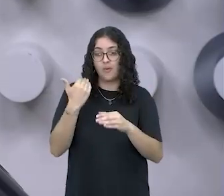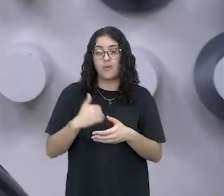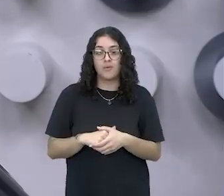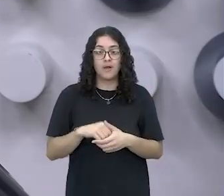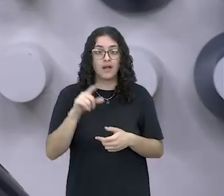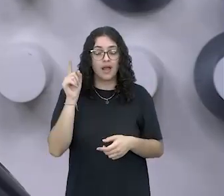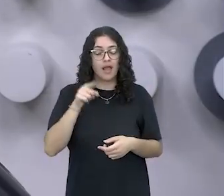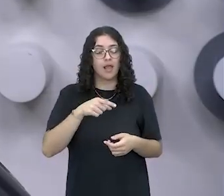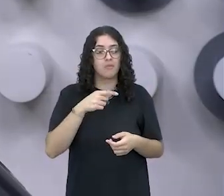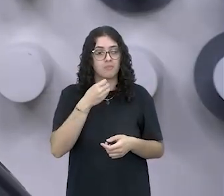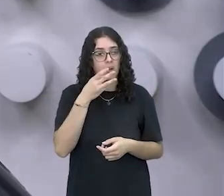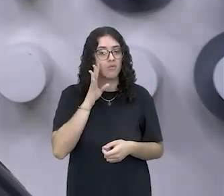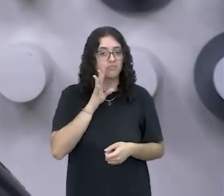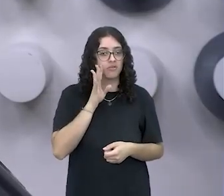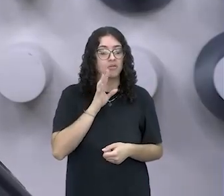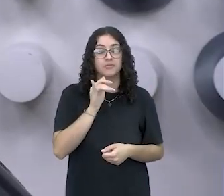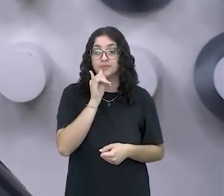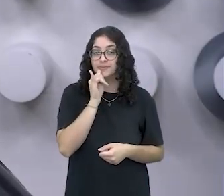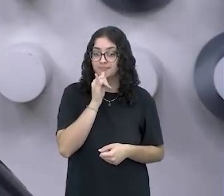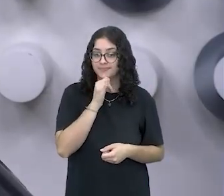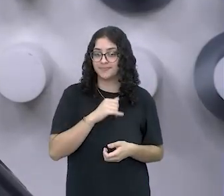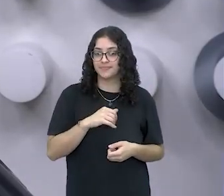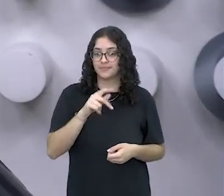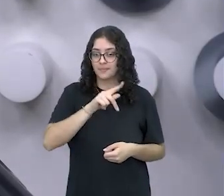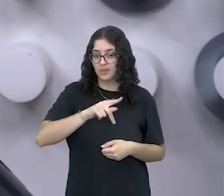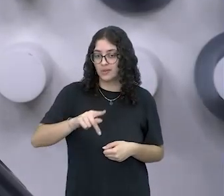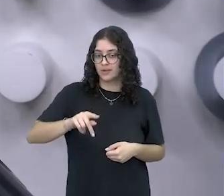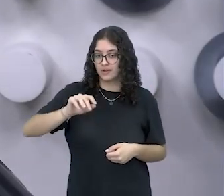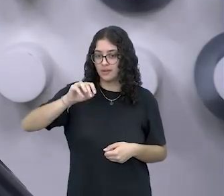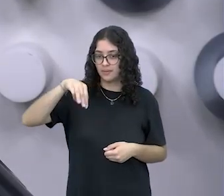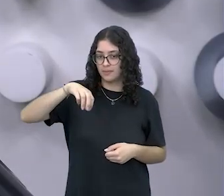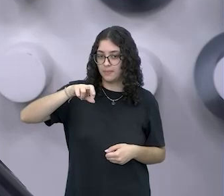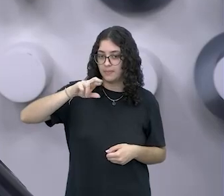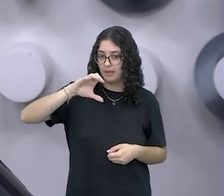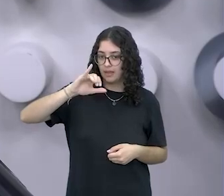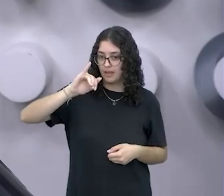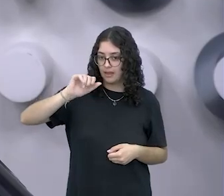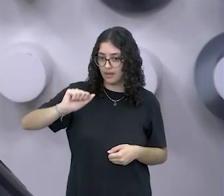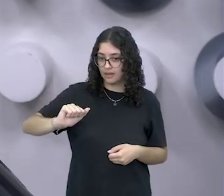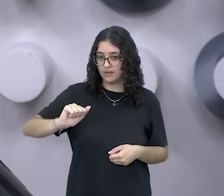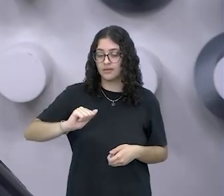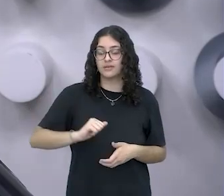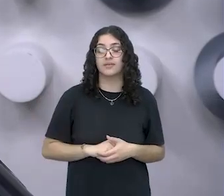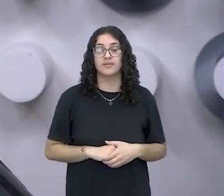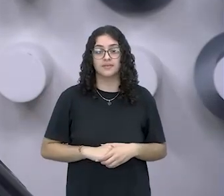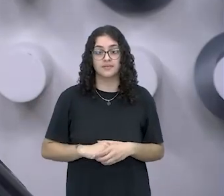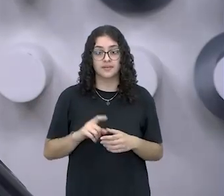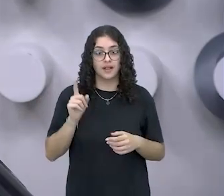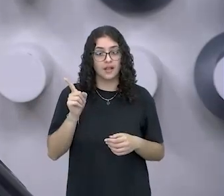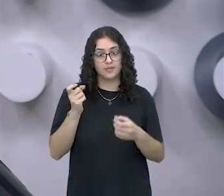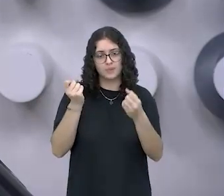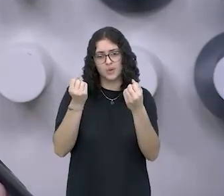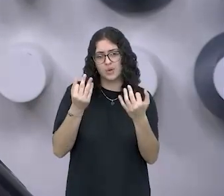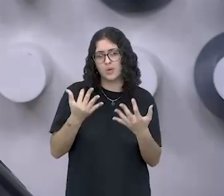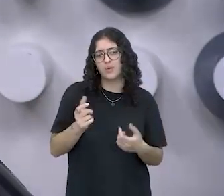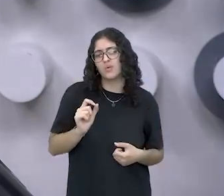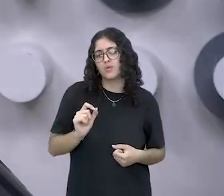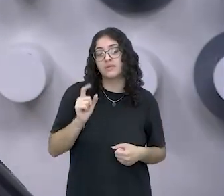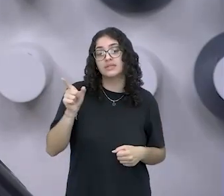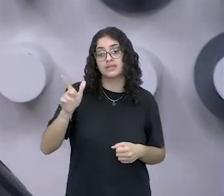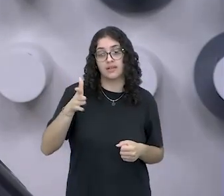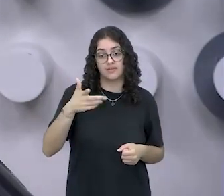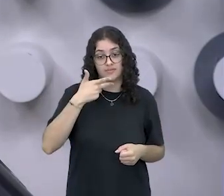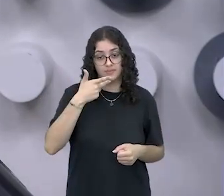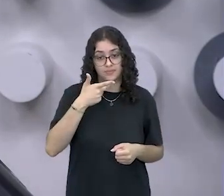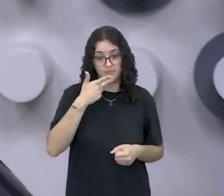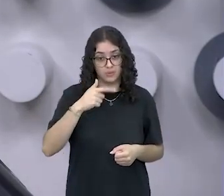bem pertinentes. Por exemplo, a professora Márcia Lodovic, ela coloca aquilo que você mencionou,